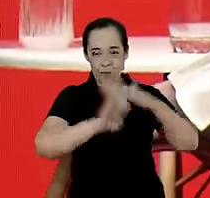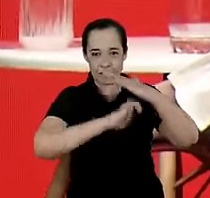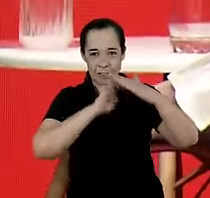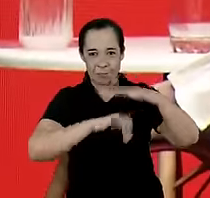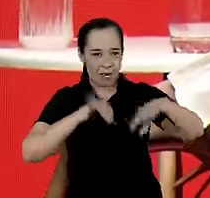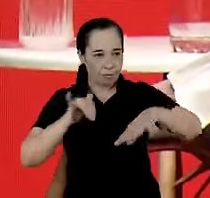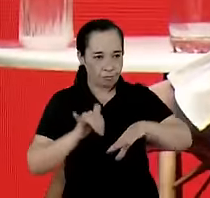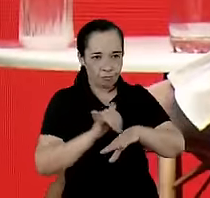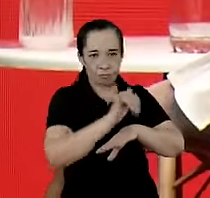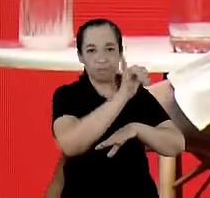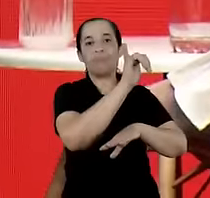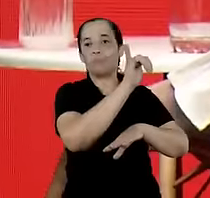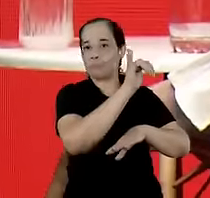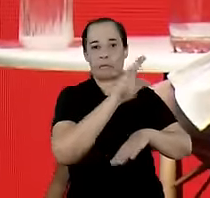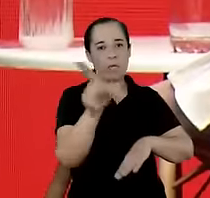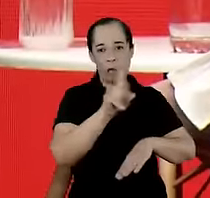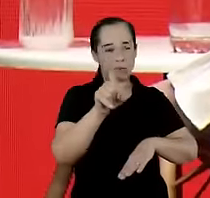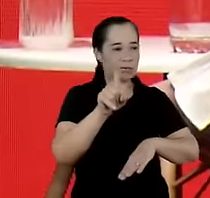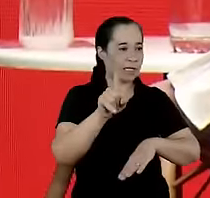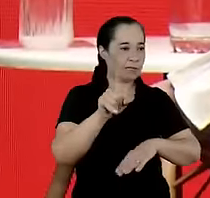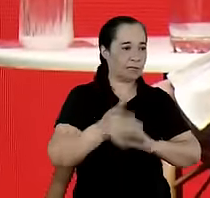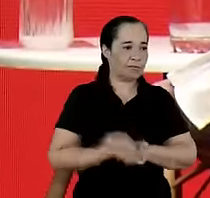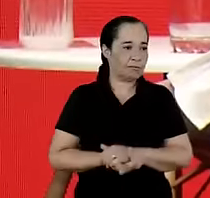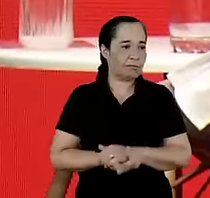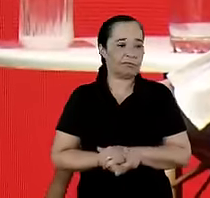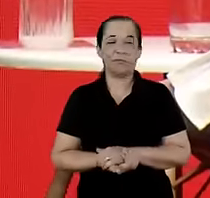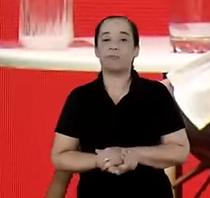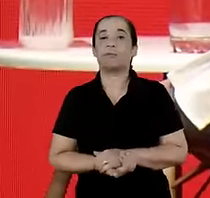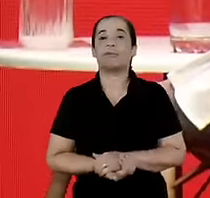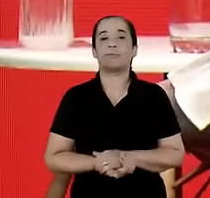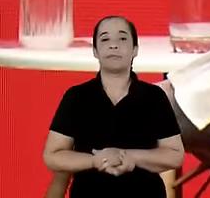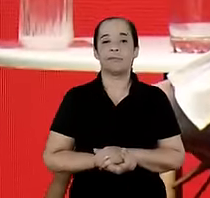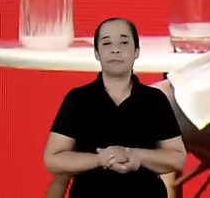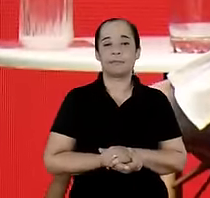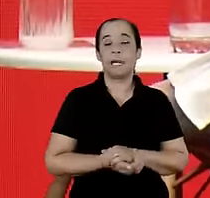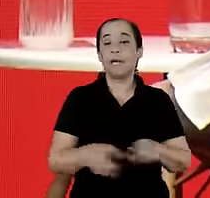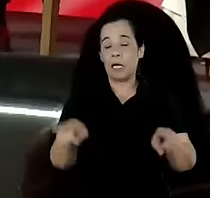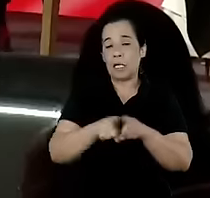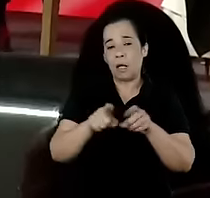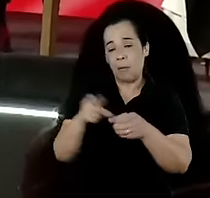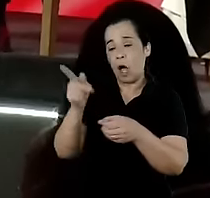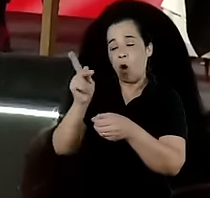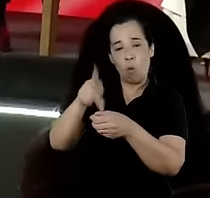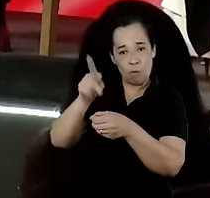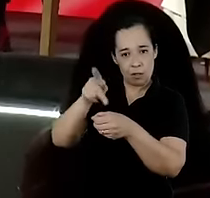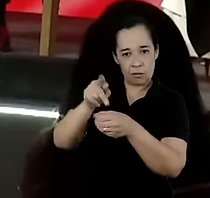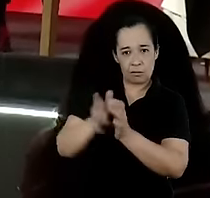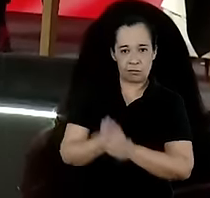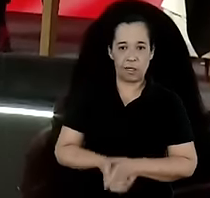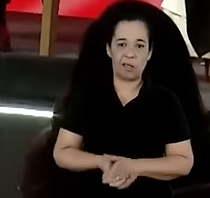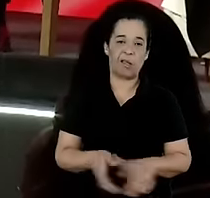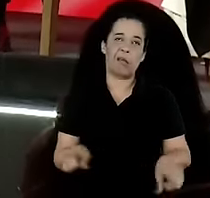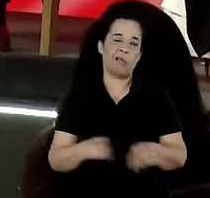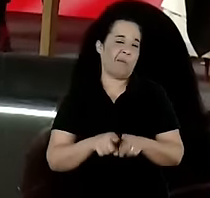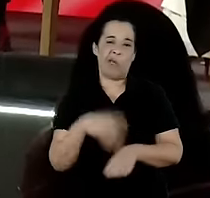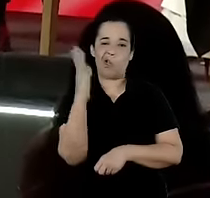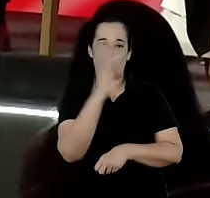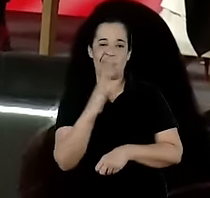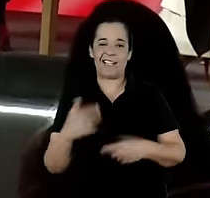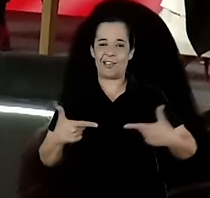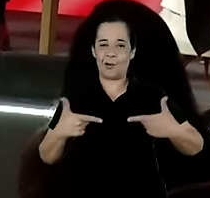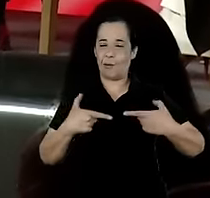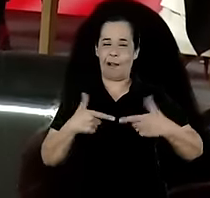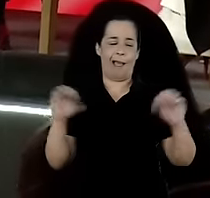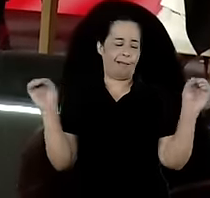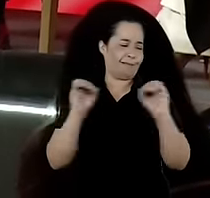vai diretamente ligadas essa questão do do do petróleo nenhuma Brasil também não vai entrar em guerra com ninguém eu acho eu ia falar Exatamente